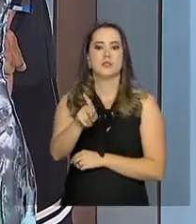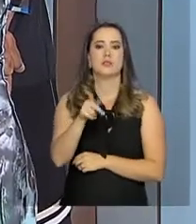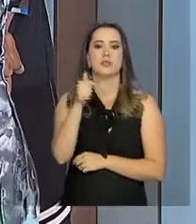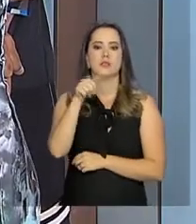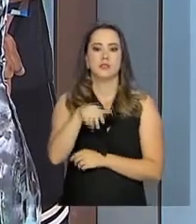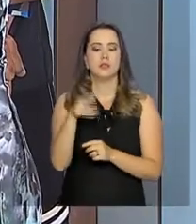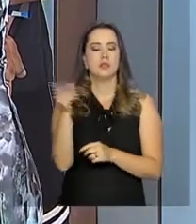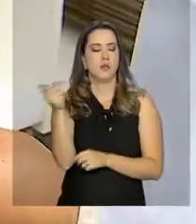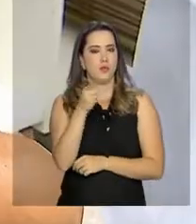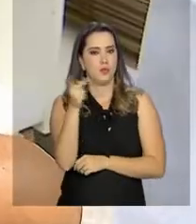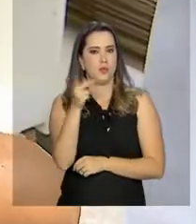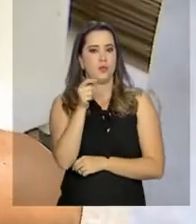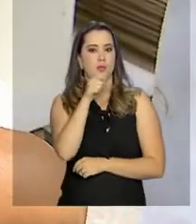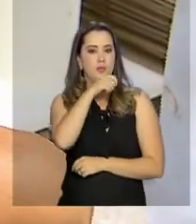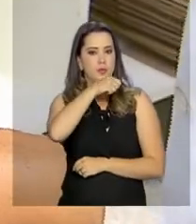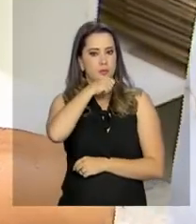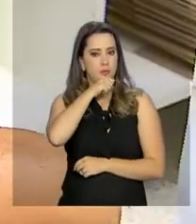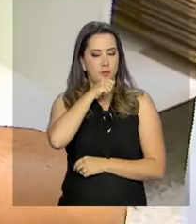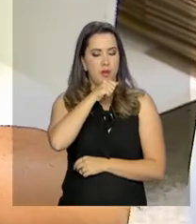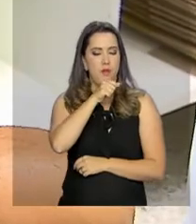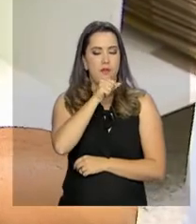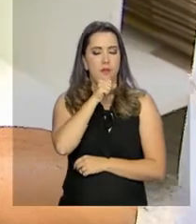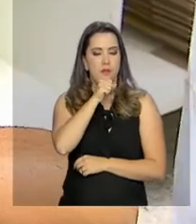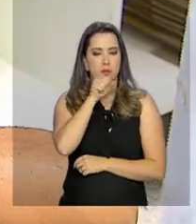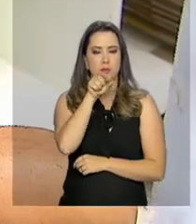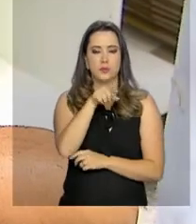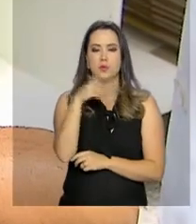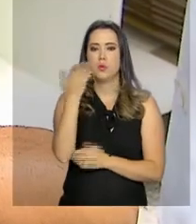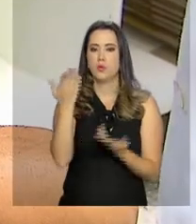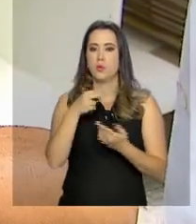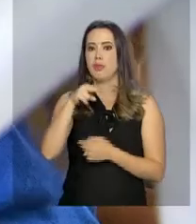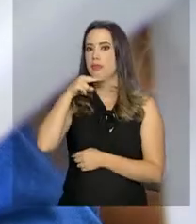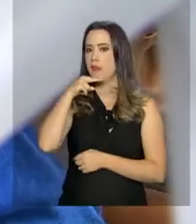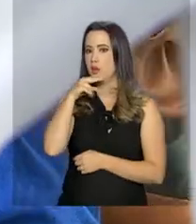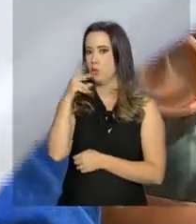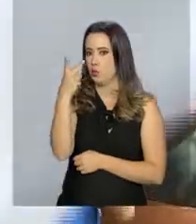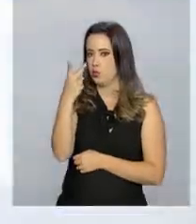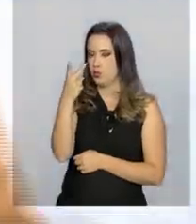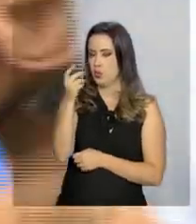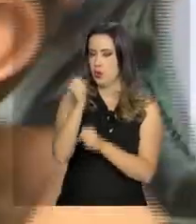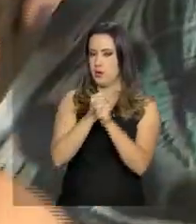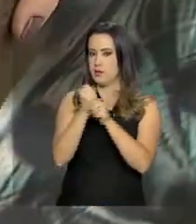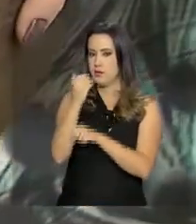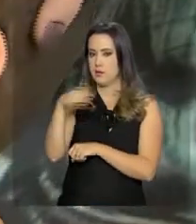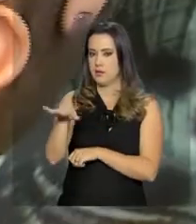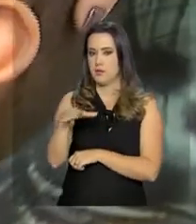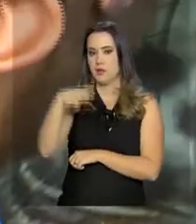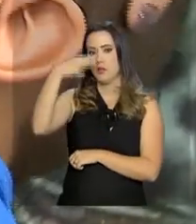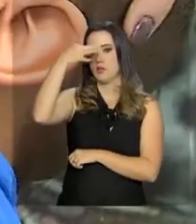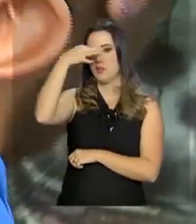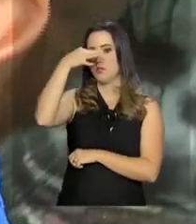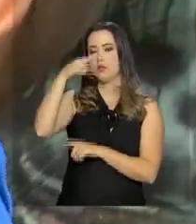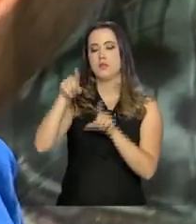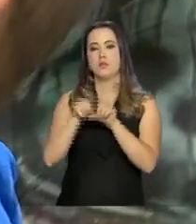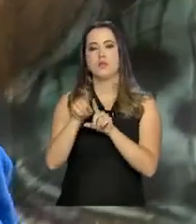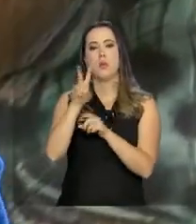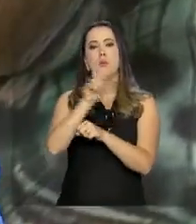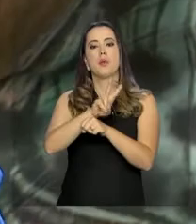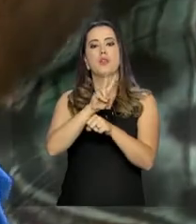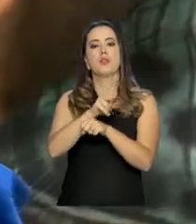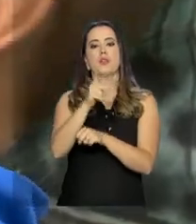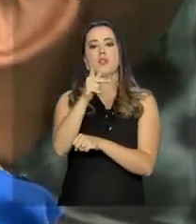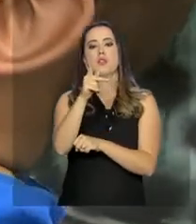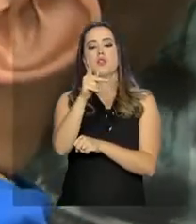estela e o marco desta vez o neto de erro de 2 anos e meio recebeu uma gotinha que protege contra a poliomielite